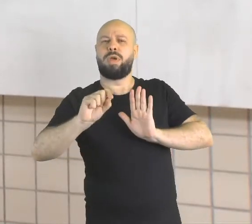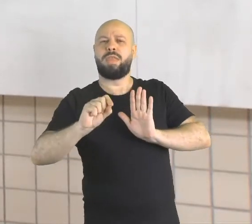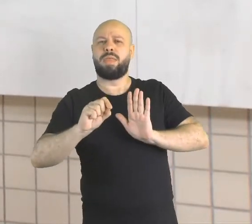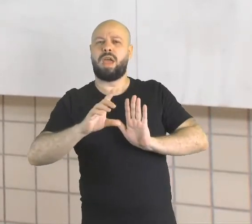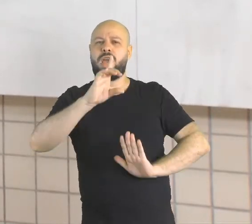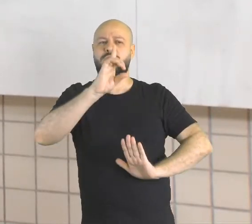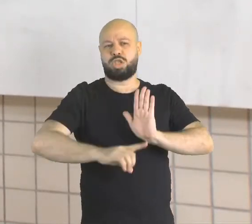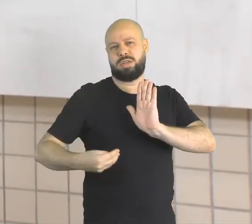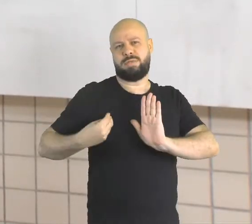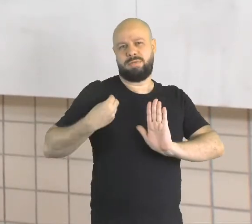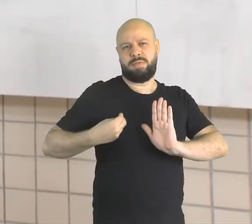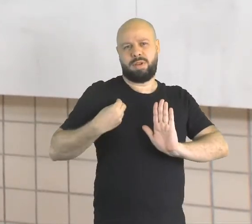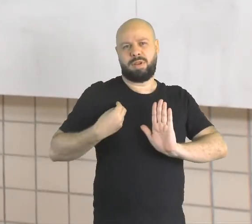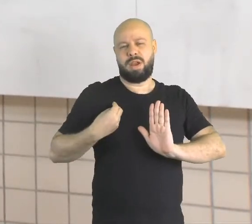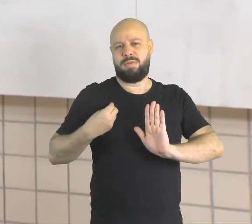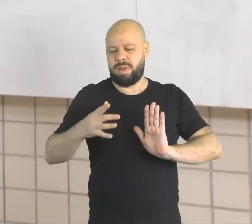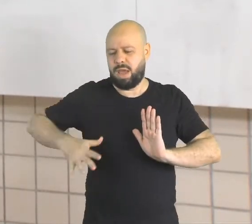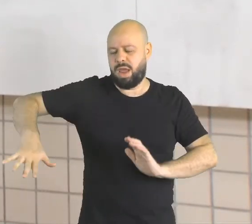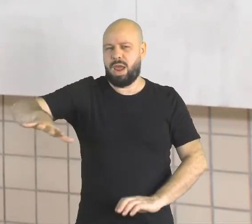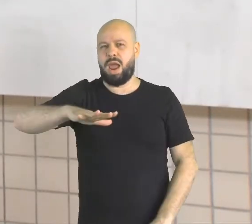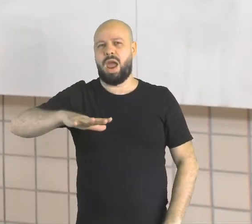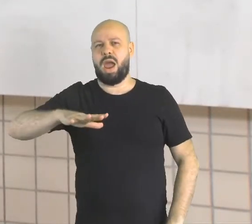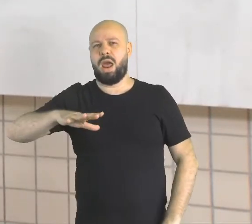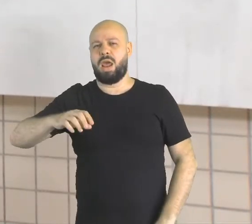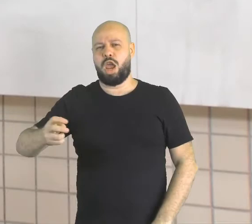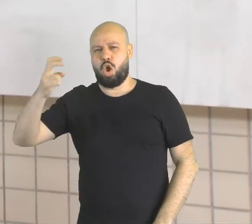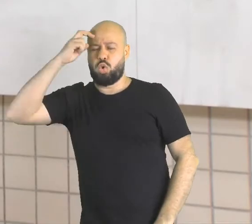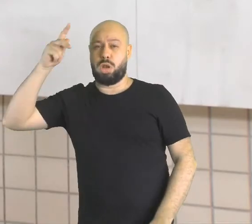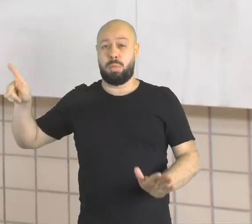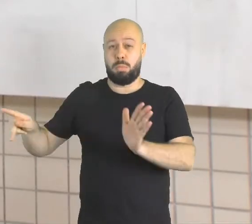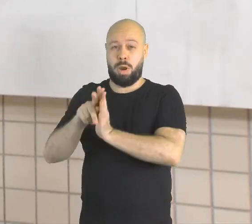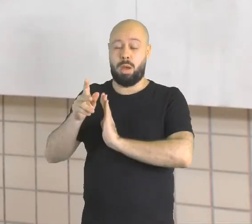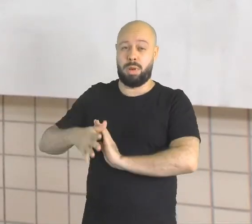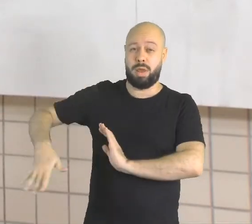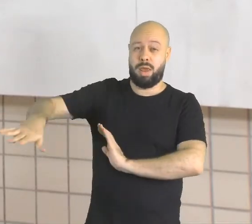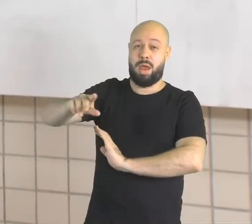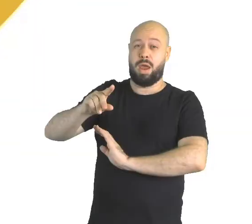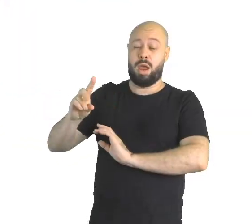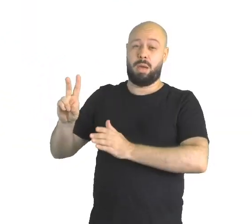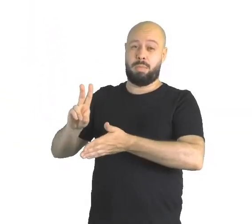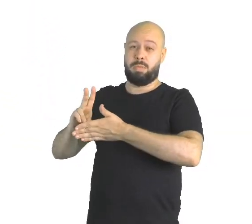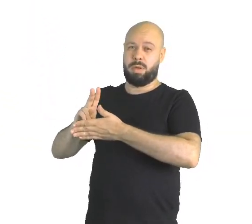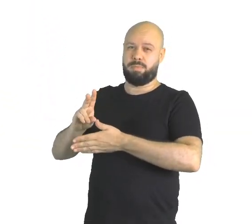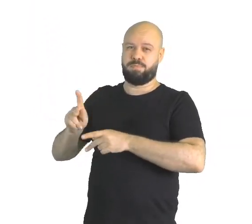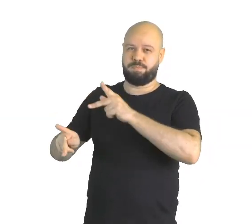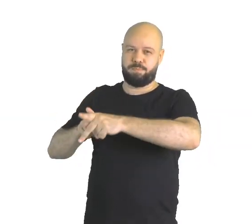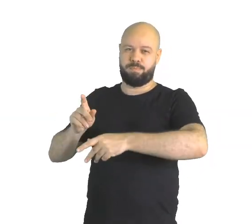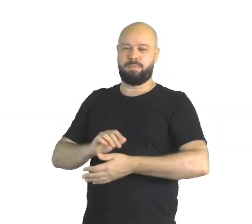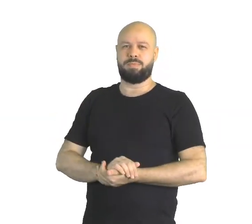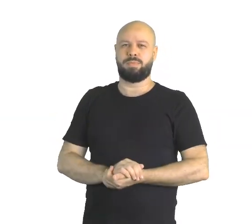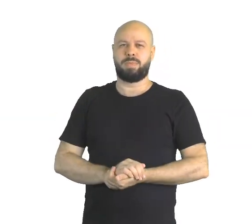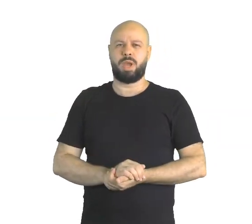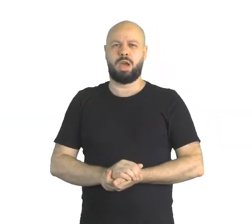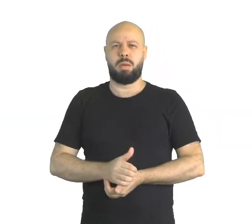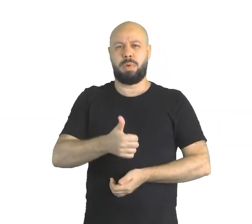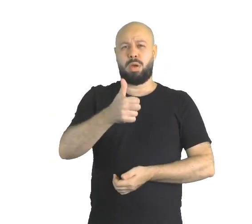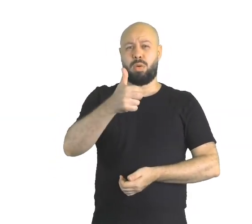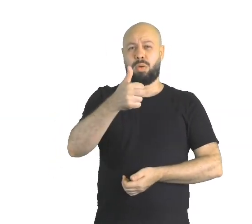direito à vida, ao território e à cultura dos povos indígenas. De 1530